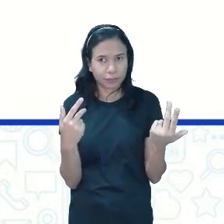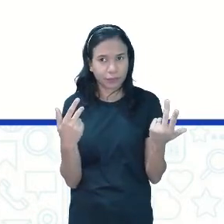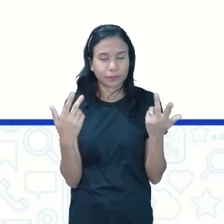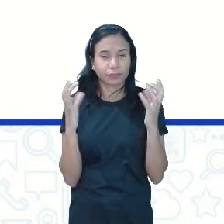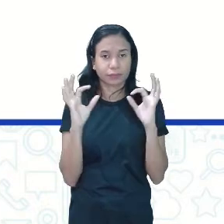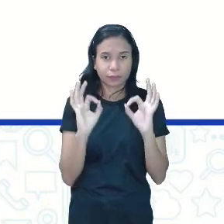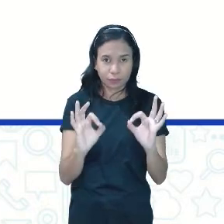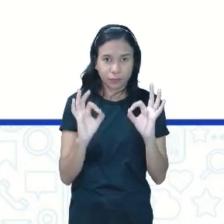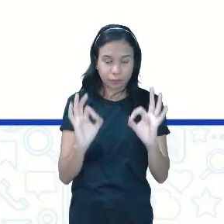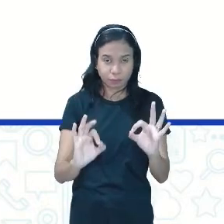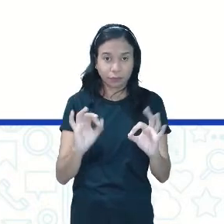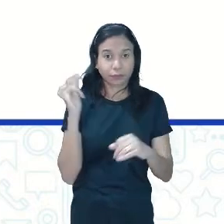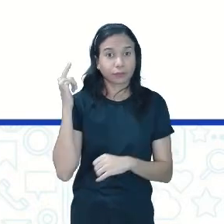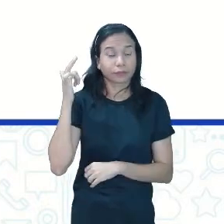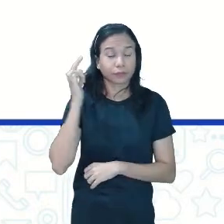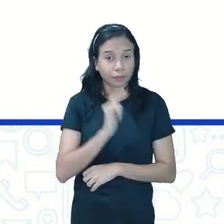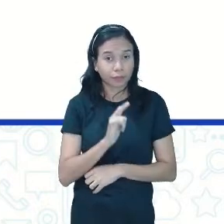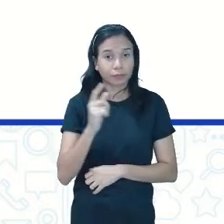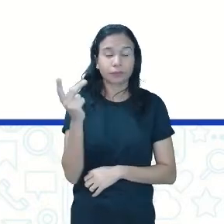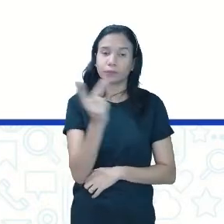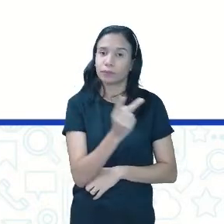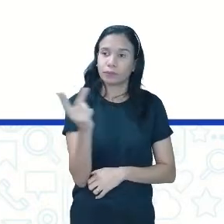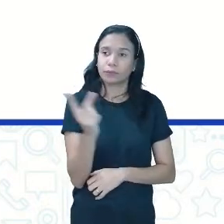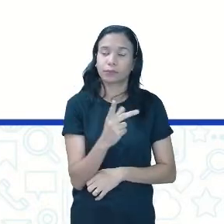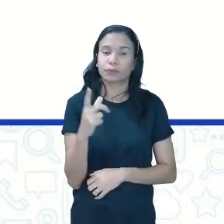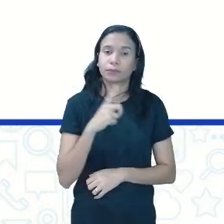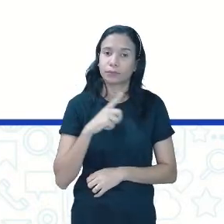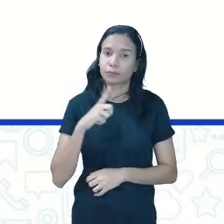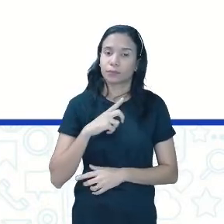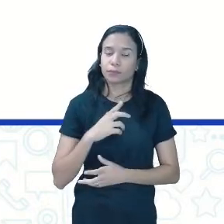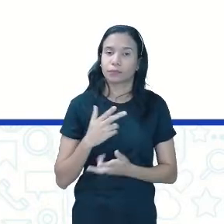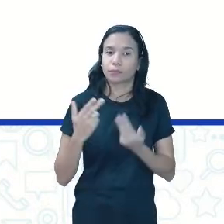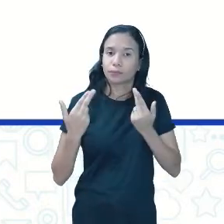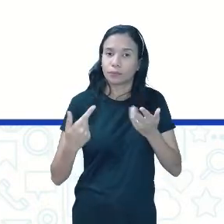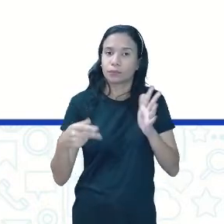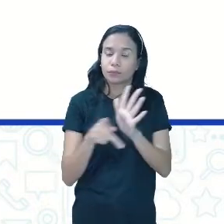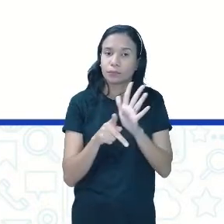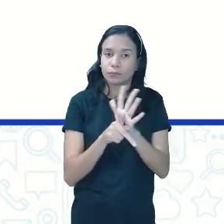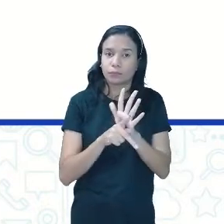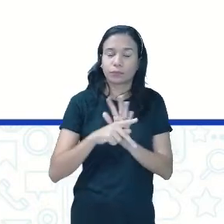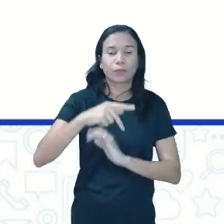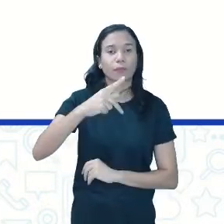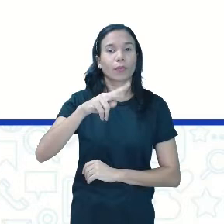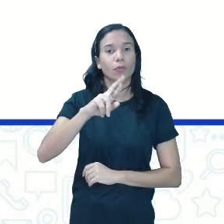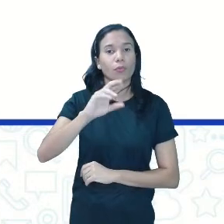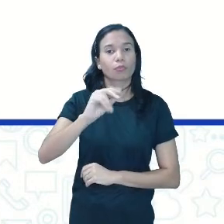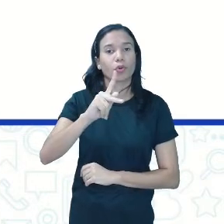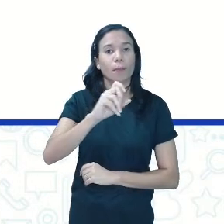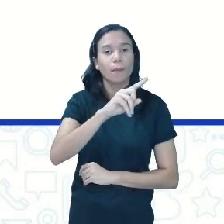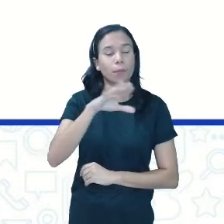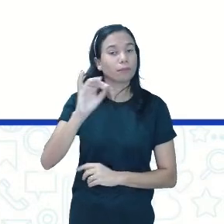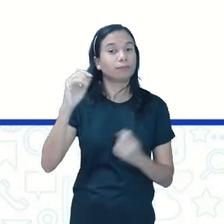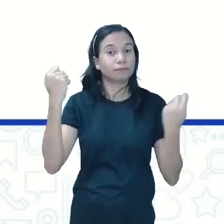proporção, tá? Para saber se duas razões formam uma proporção, a gente tem que fazer aí o que a